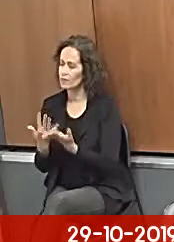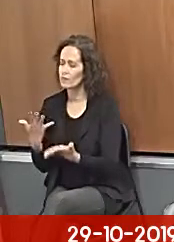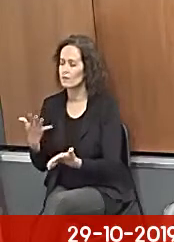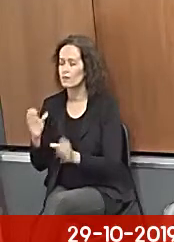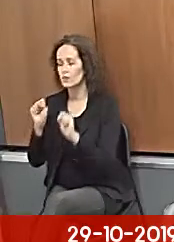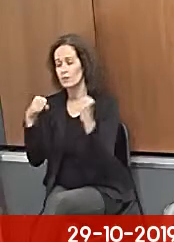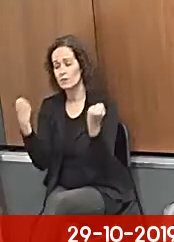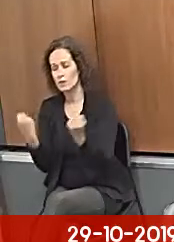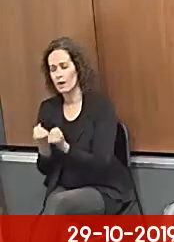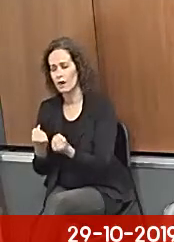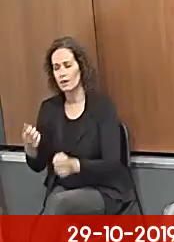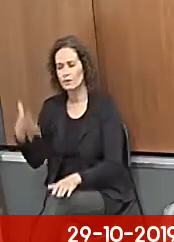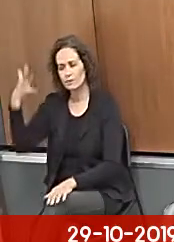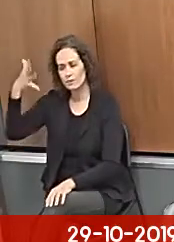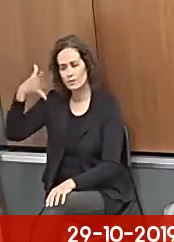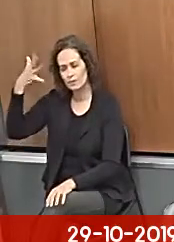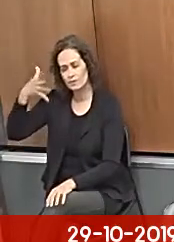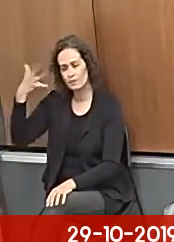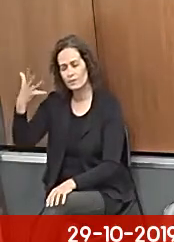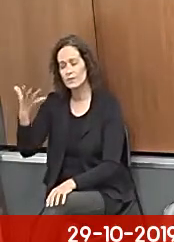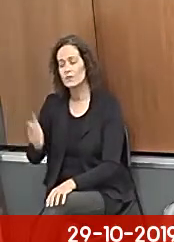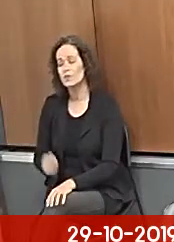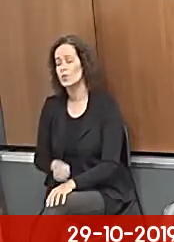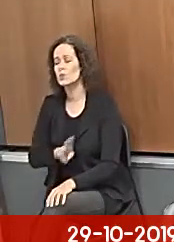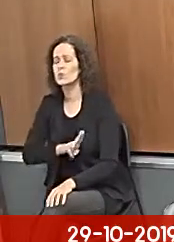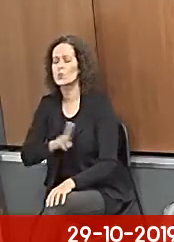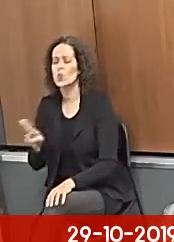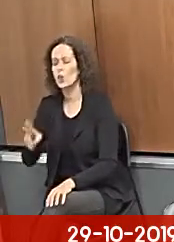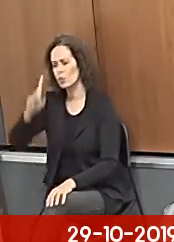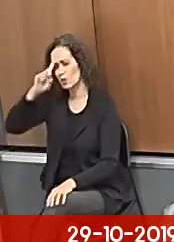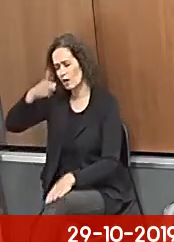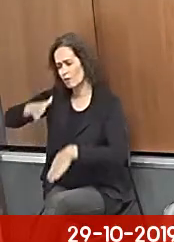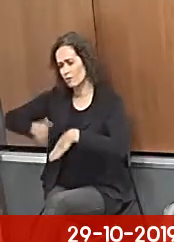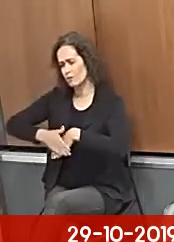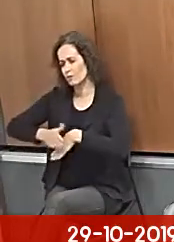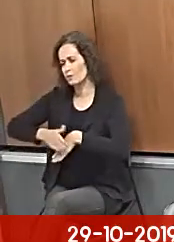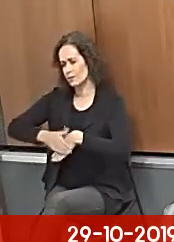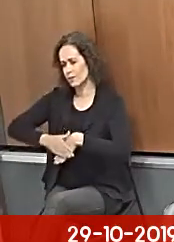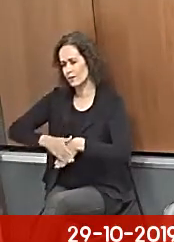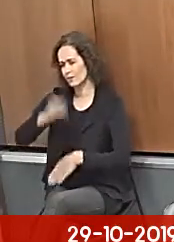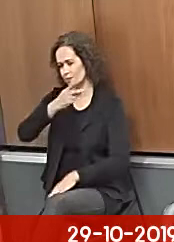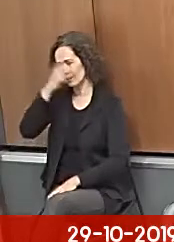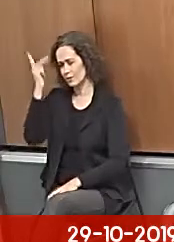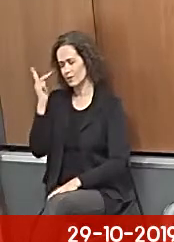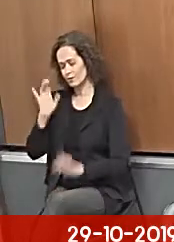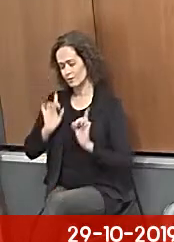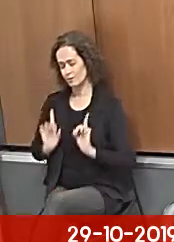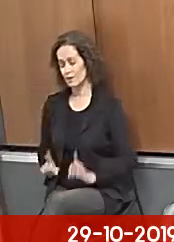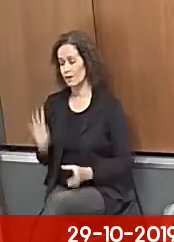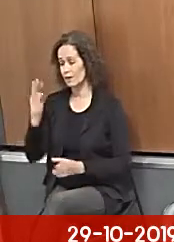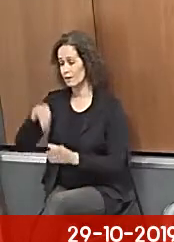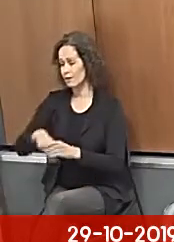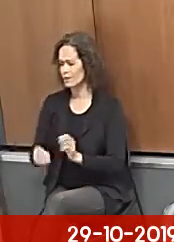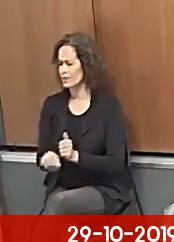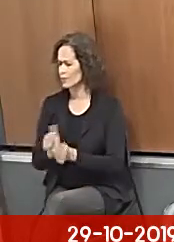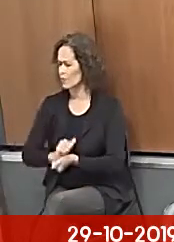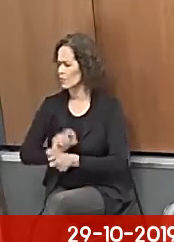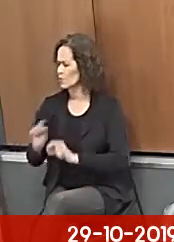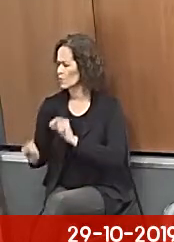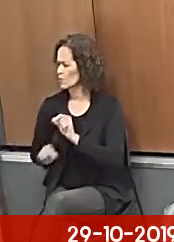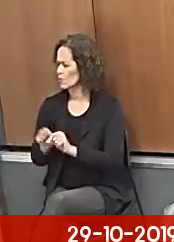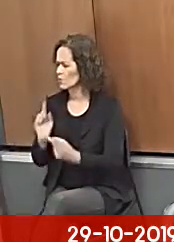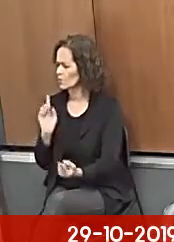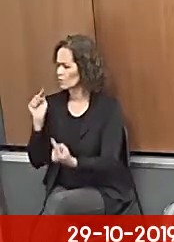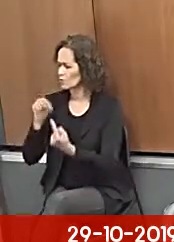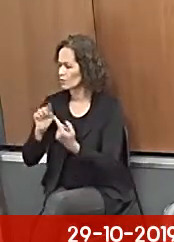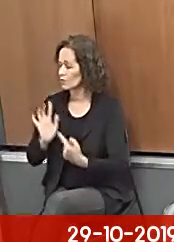dentro da secretaria, chama Autonomia da Pessoa com Deficiência através do Esporte. A gente mostra o que o esporte é capaz de